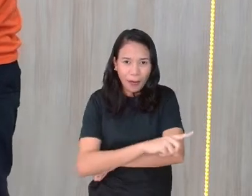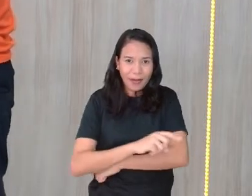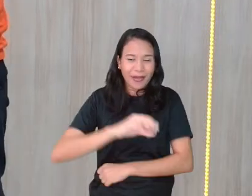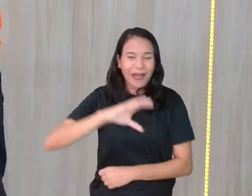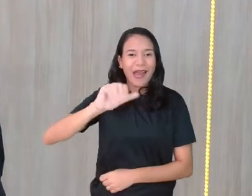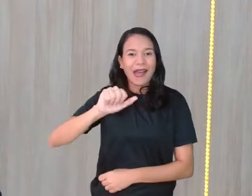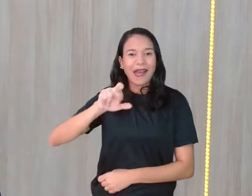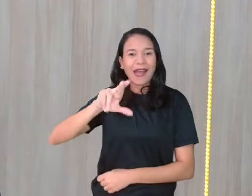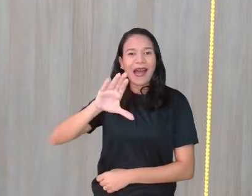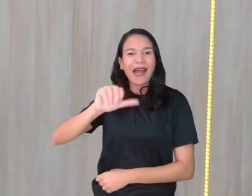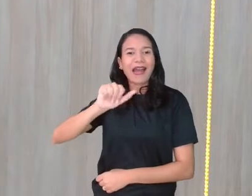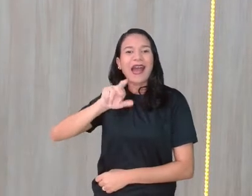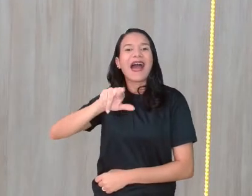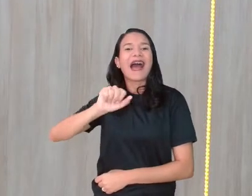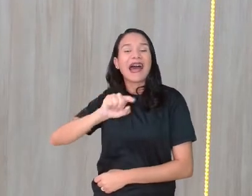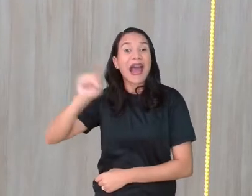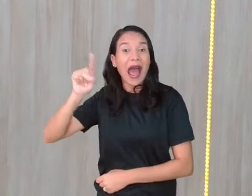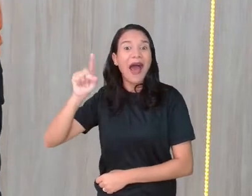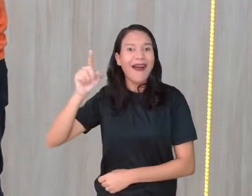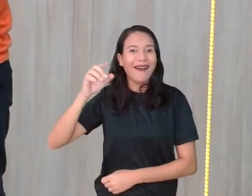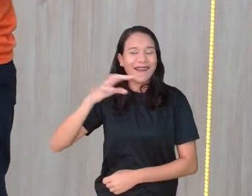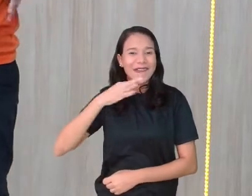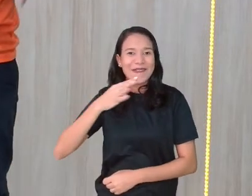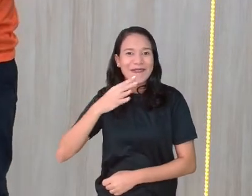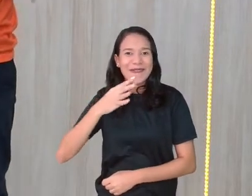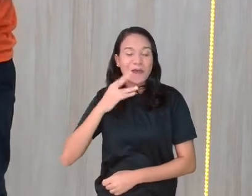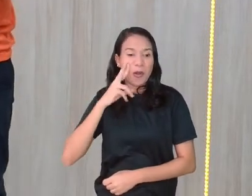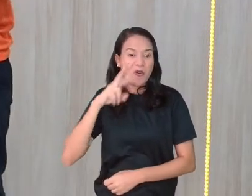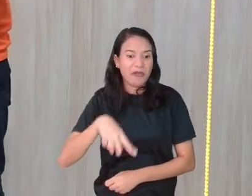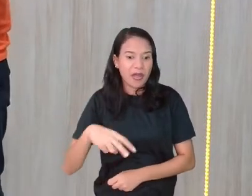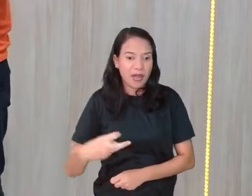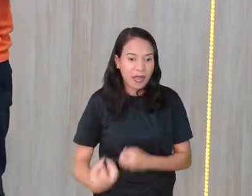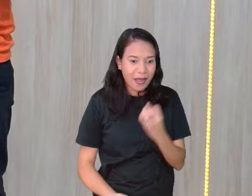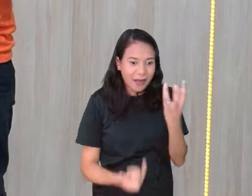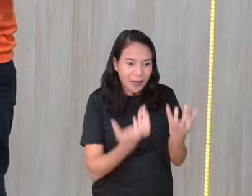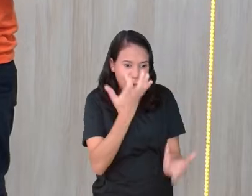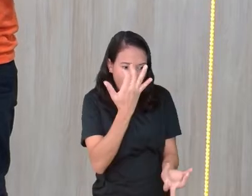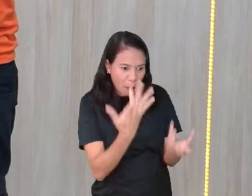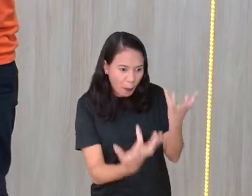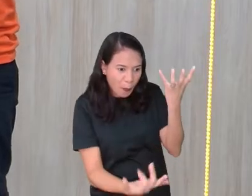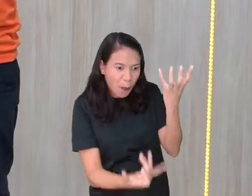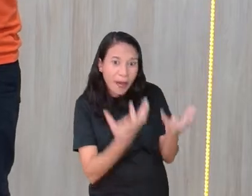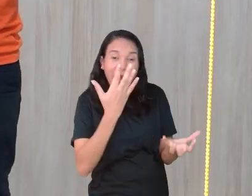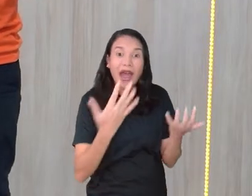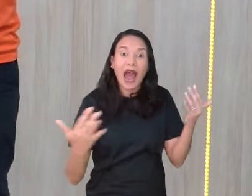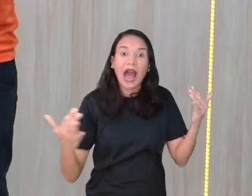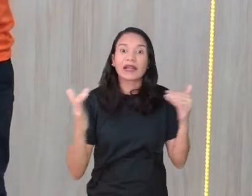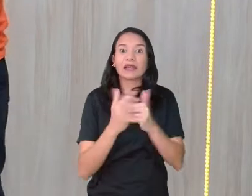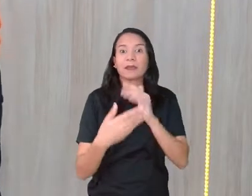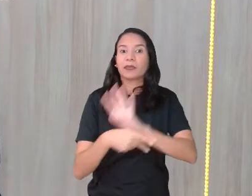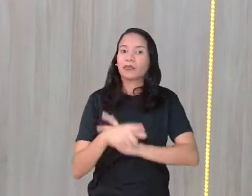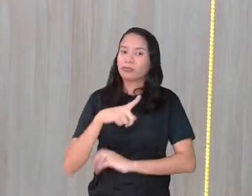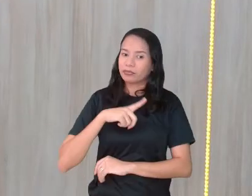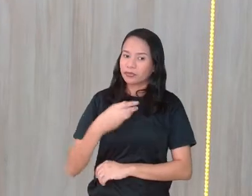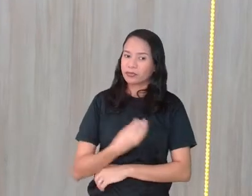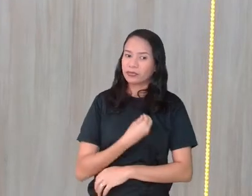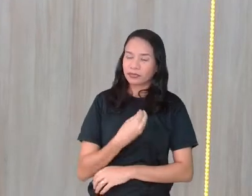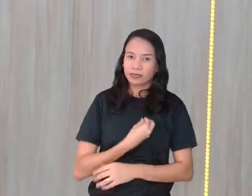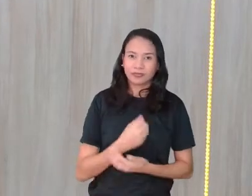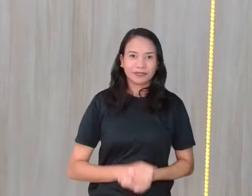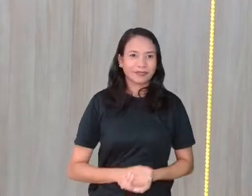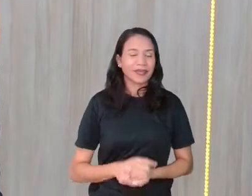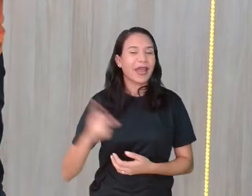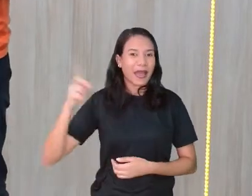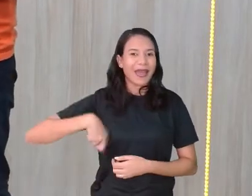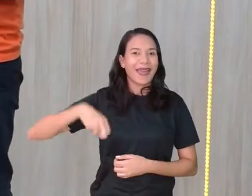aquela música? Carcará, quando vê roça queimada, né? Come até cobra queimada também. Né?